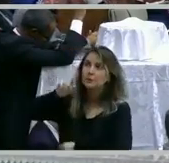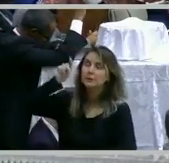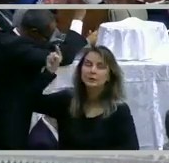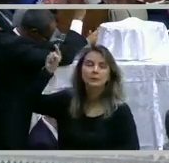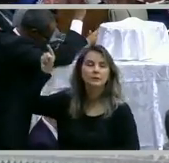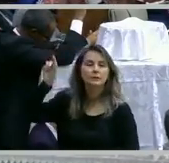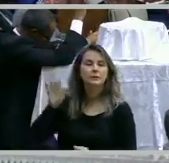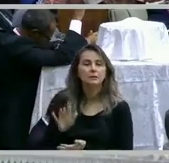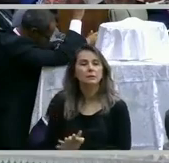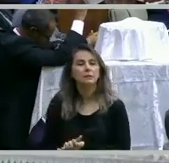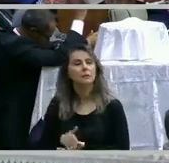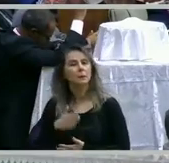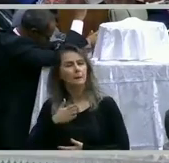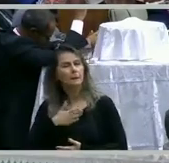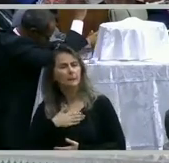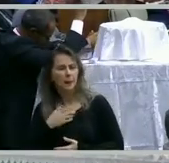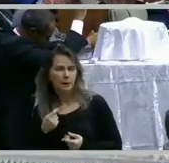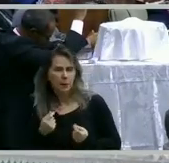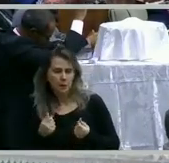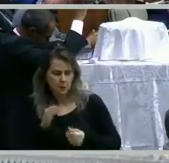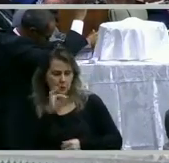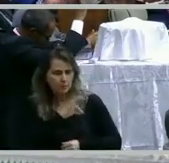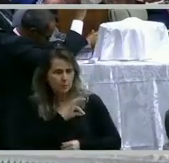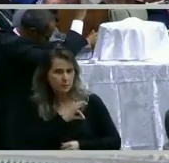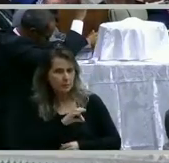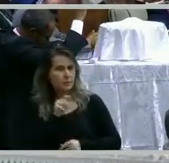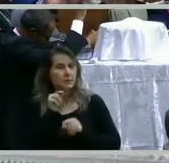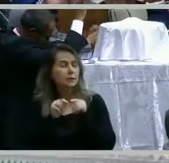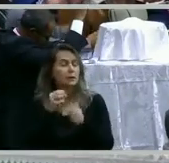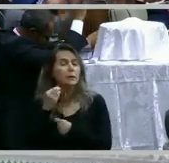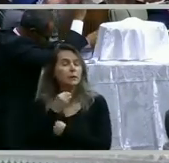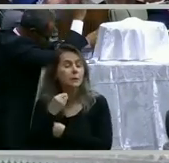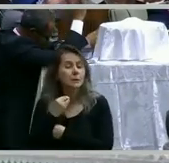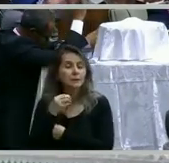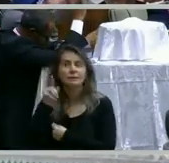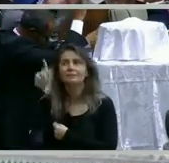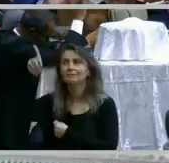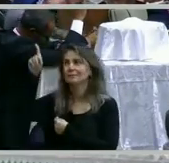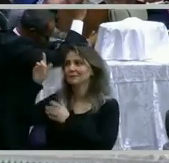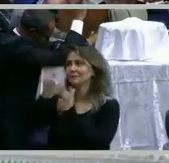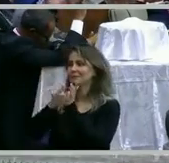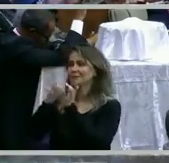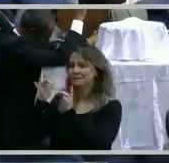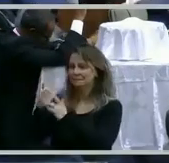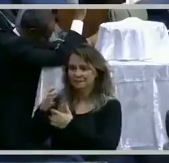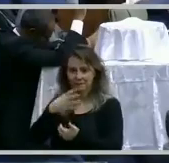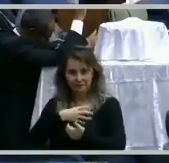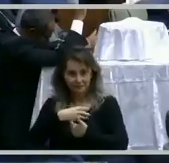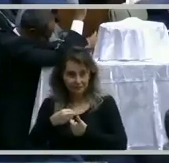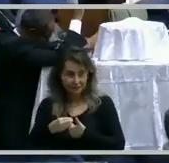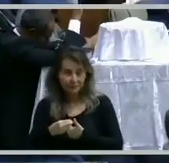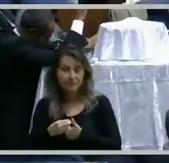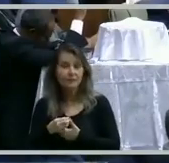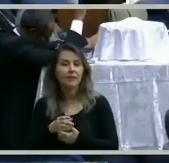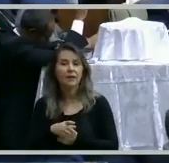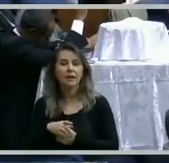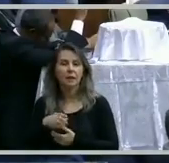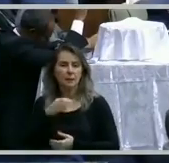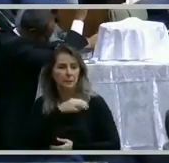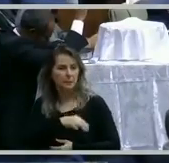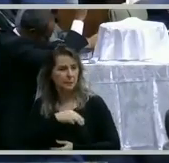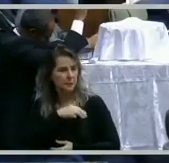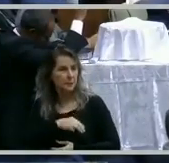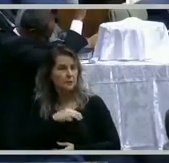minhas finanças, quem sustenta? É Jesus. Diga assim, a obra missionária,